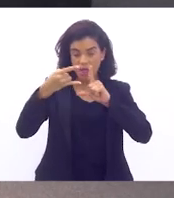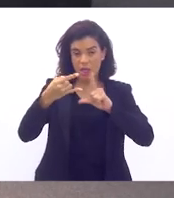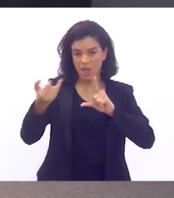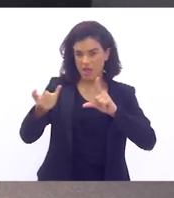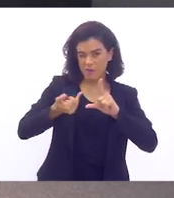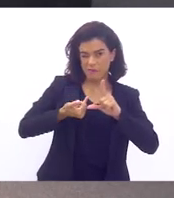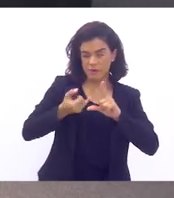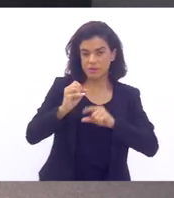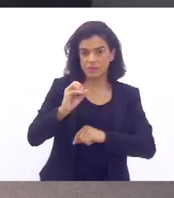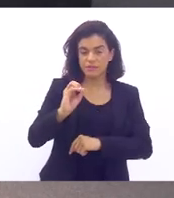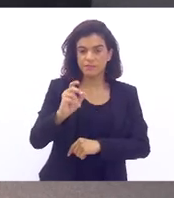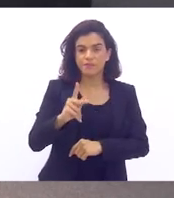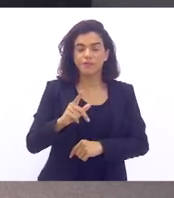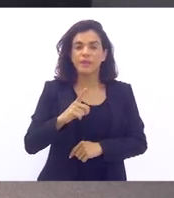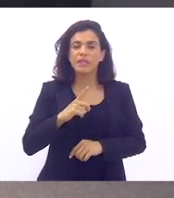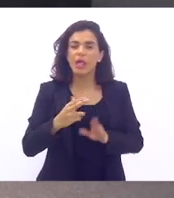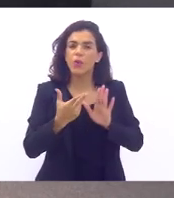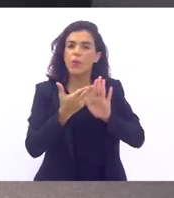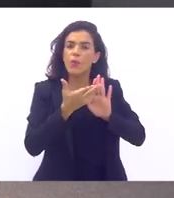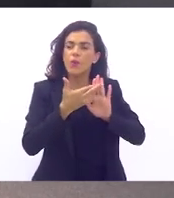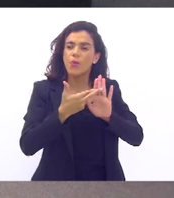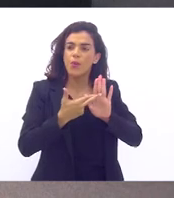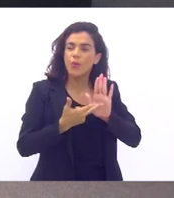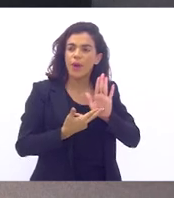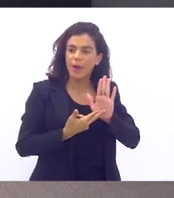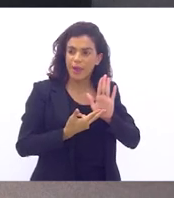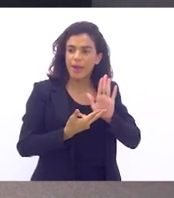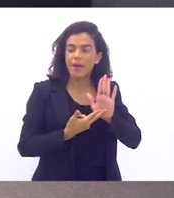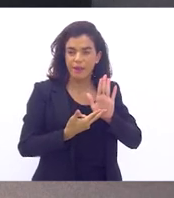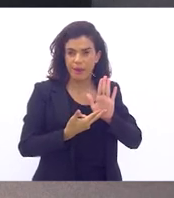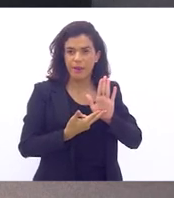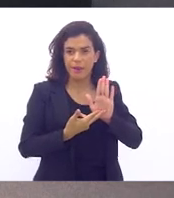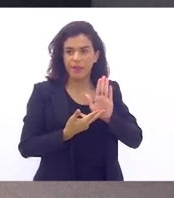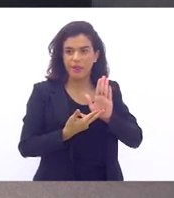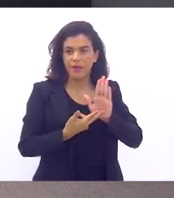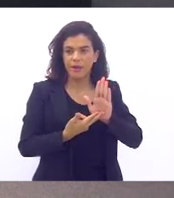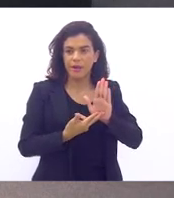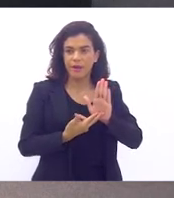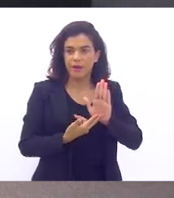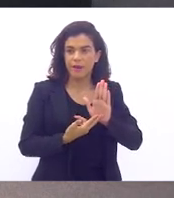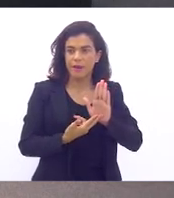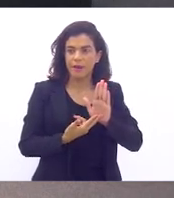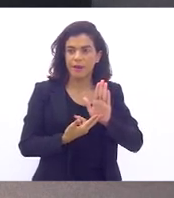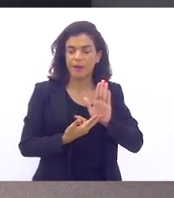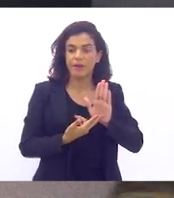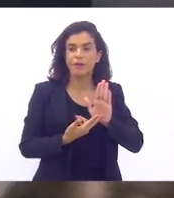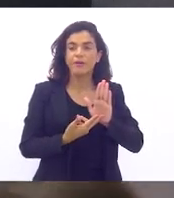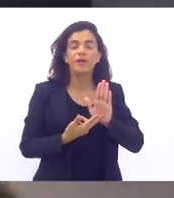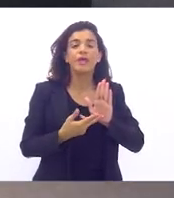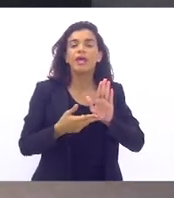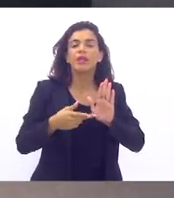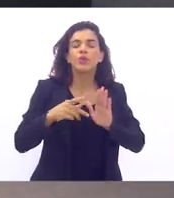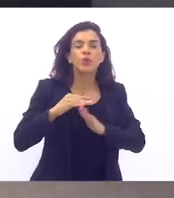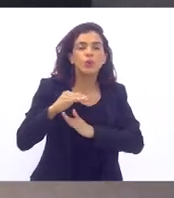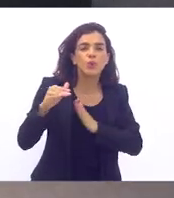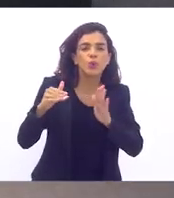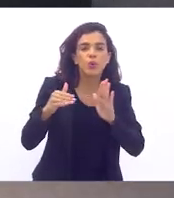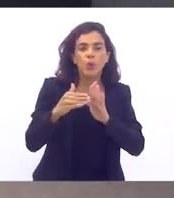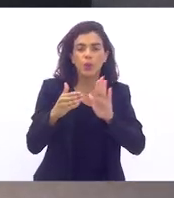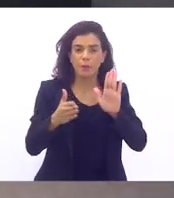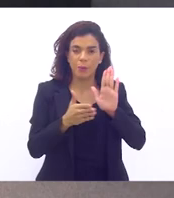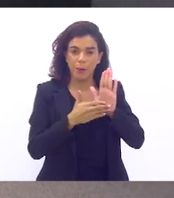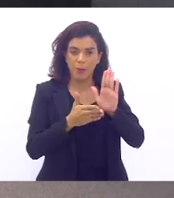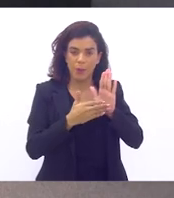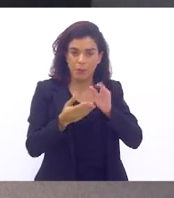existe um regramento aqui doutor navega que as proposições legislativas